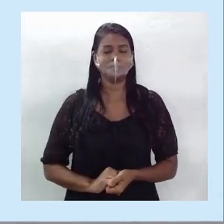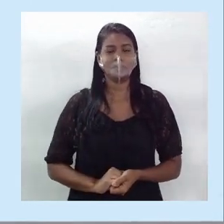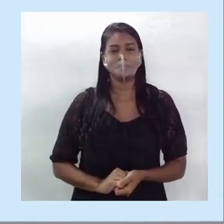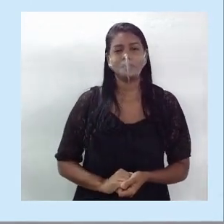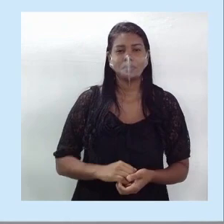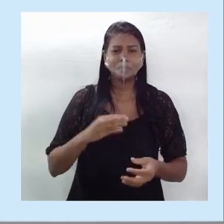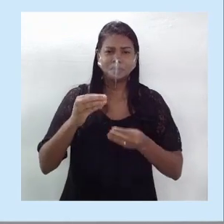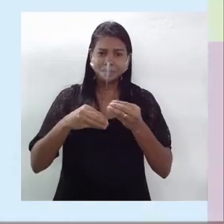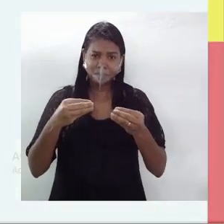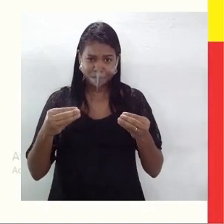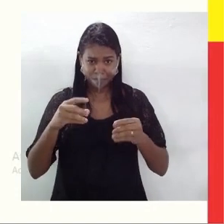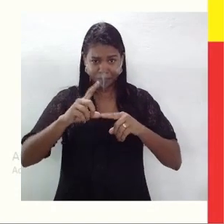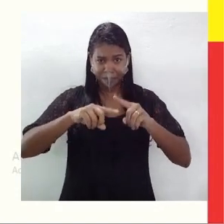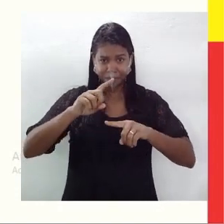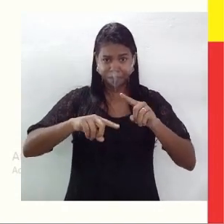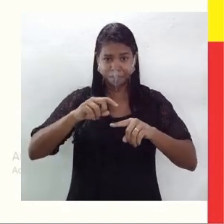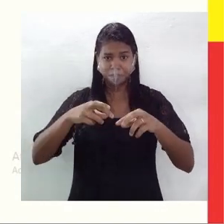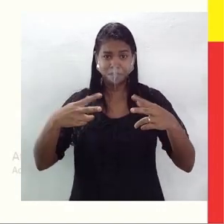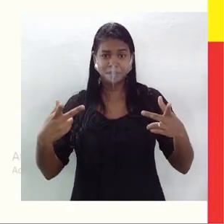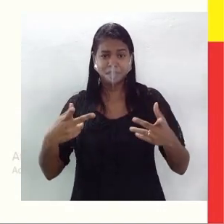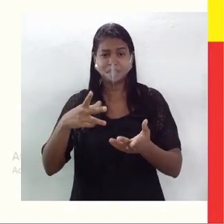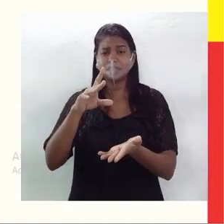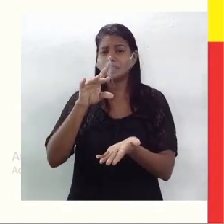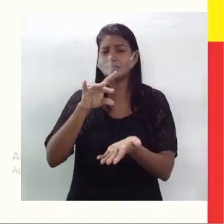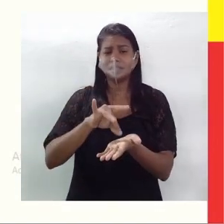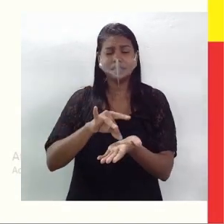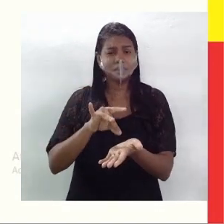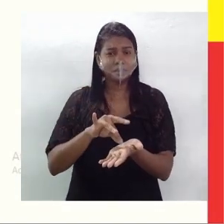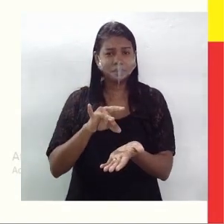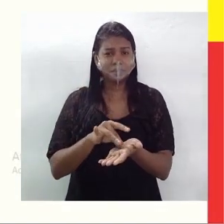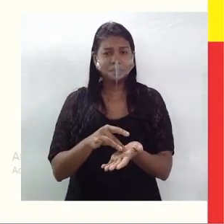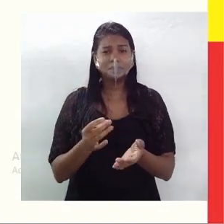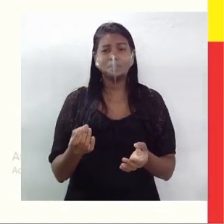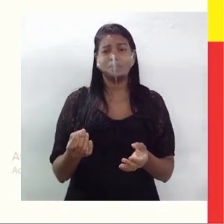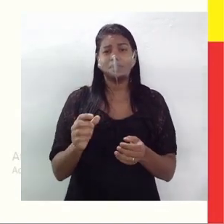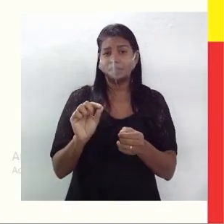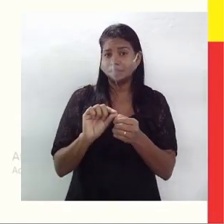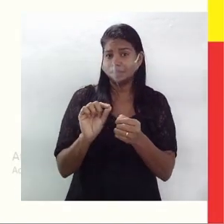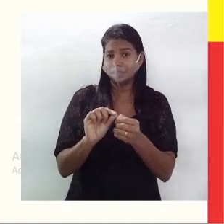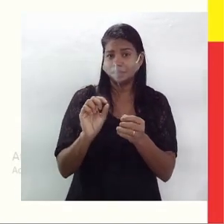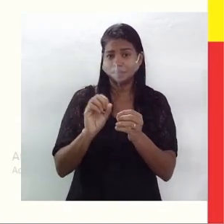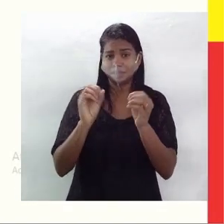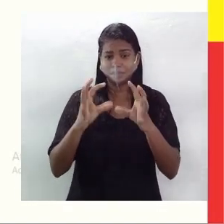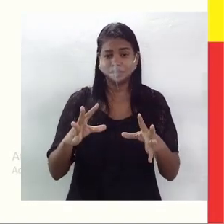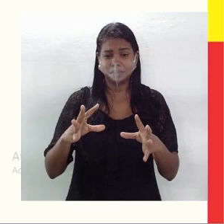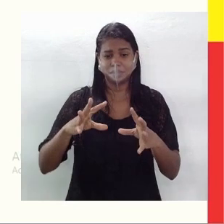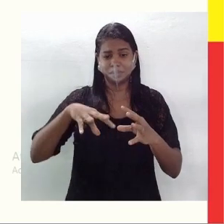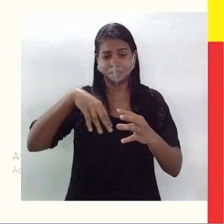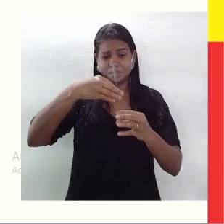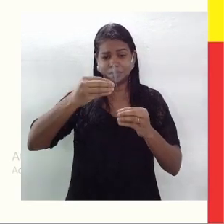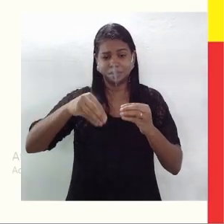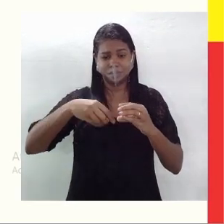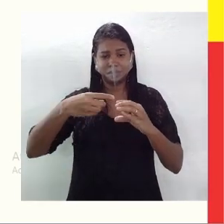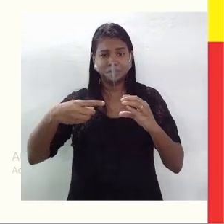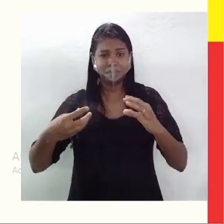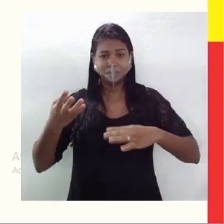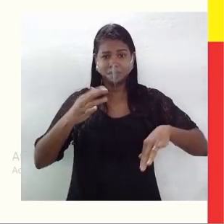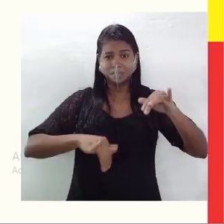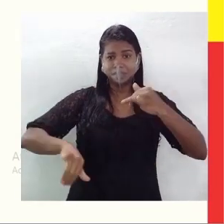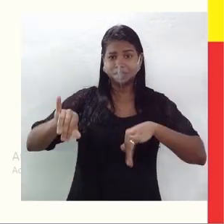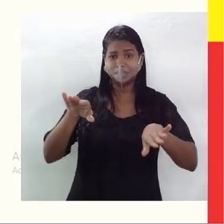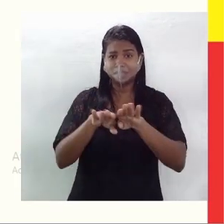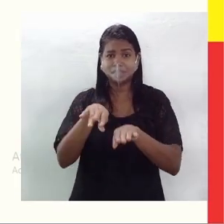estou falando de um material que, na realidade, ele vai ser ali, formado por moléculas quimicamente